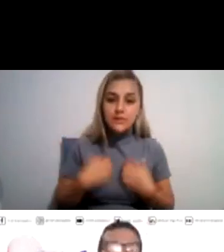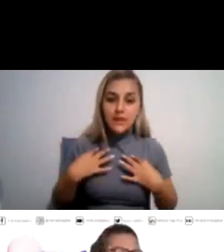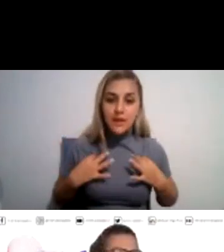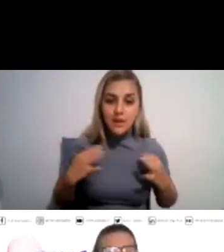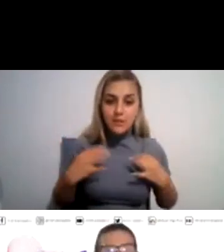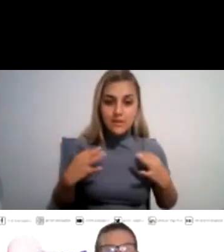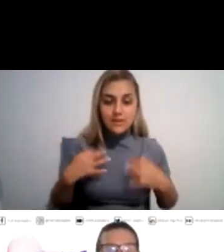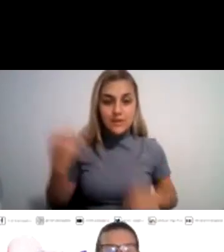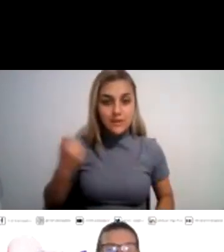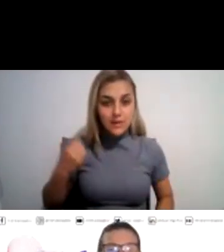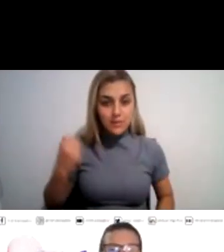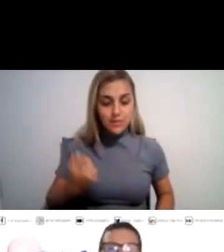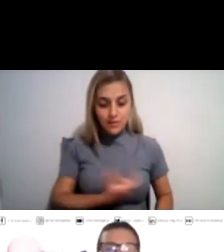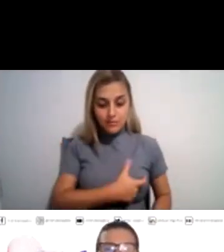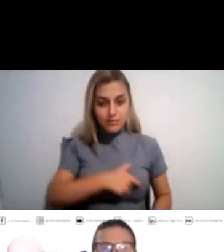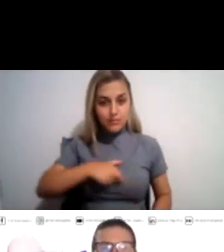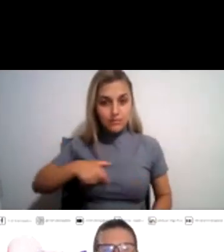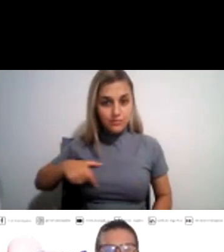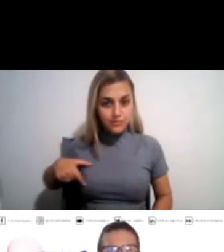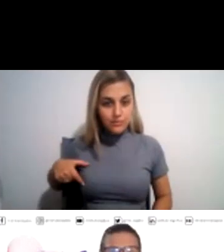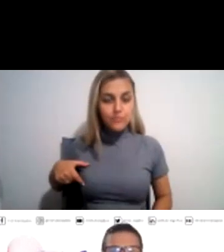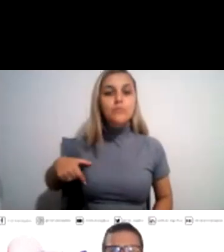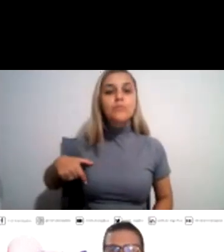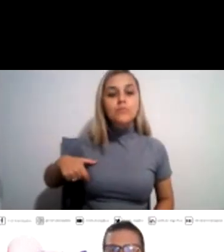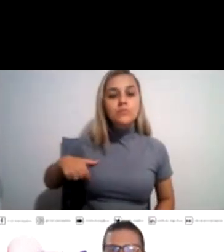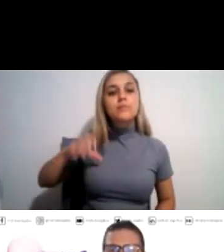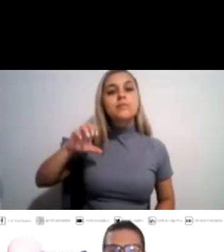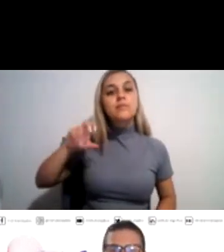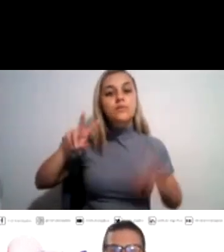inscrição Expansão em Movimento em roxo.